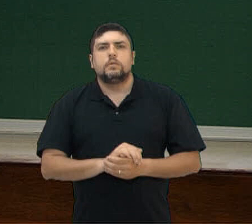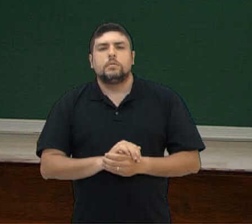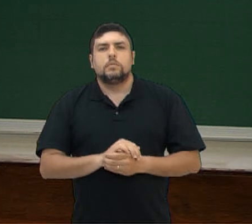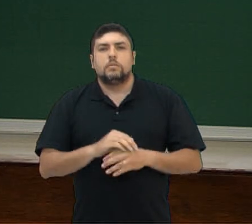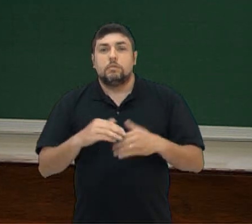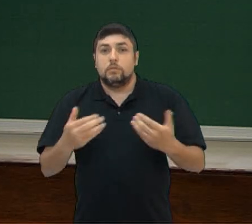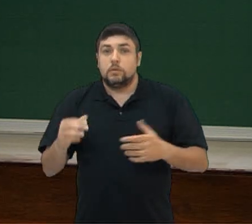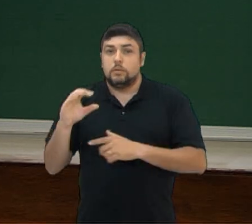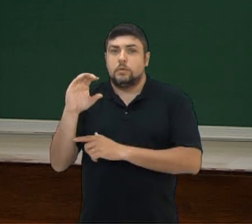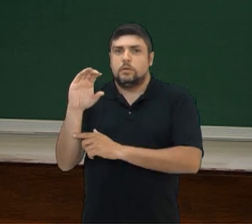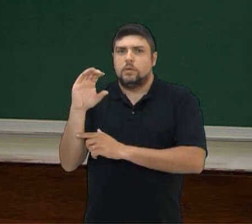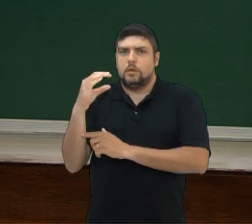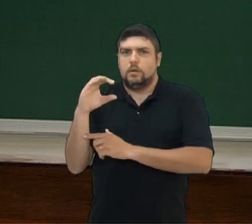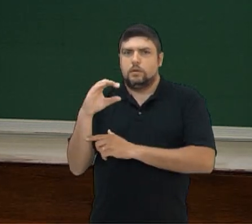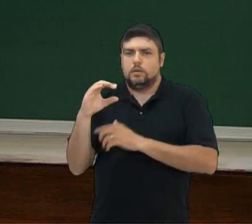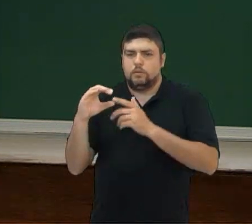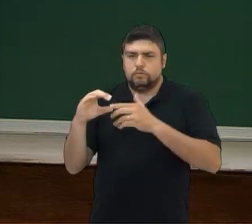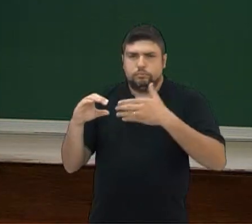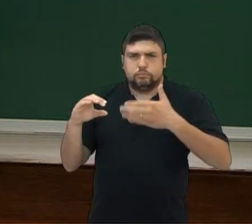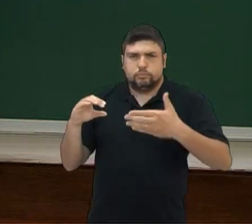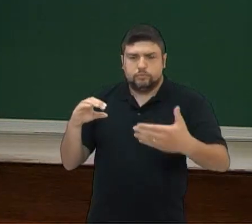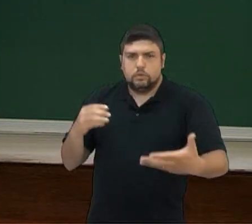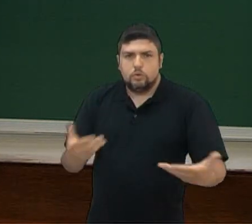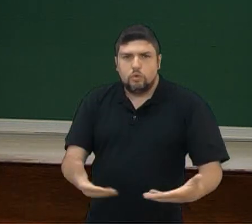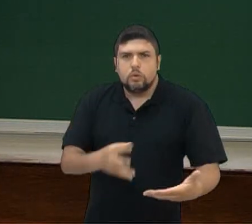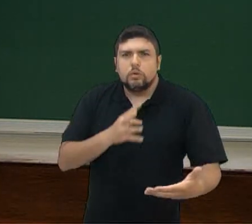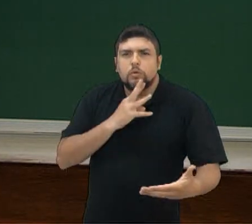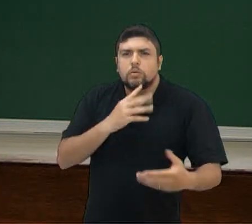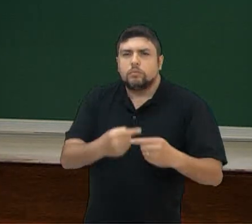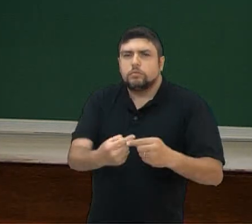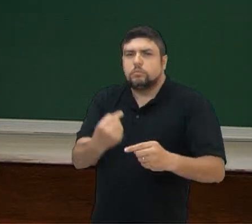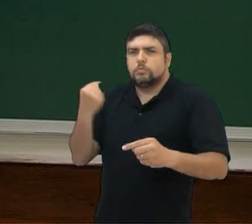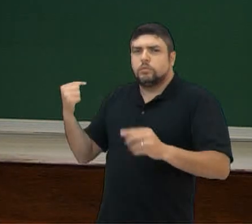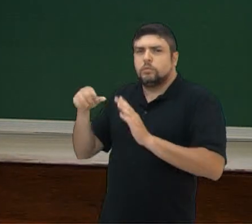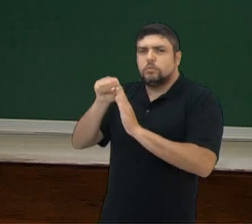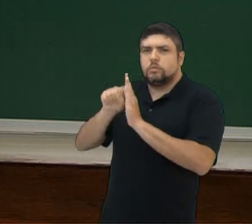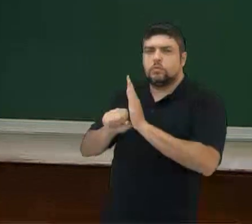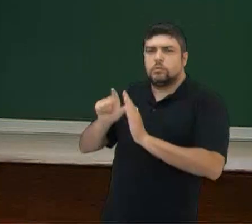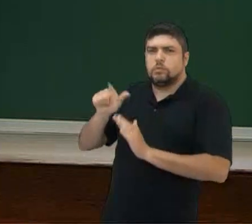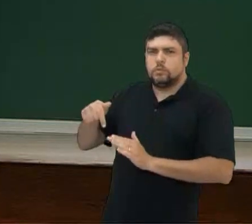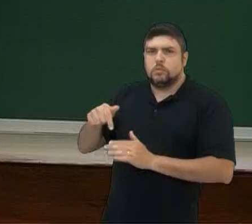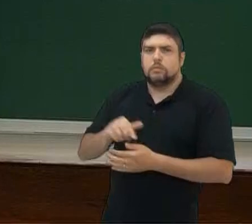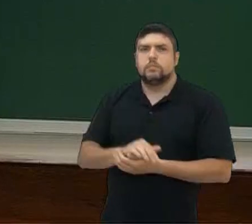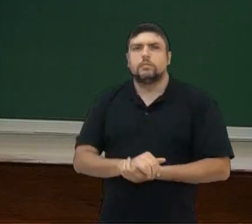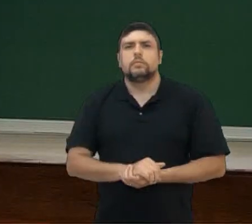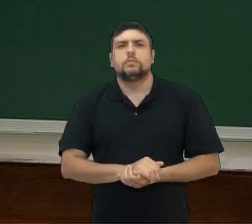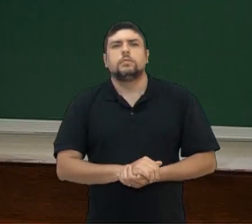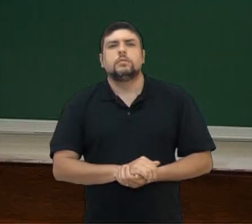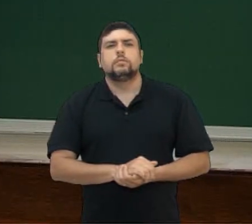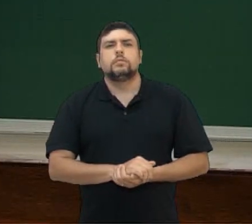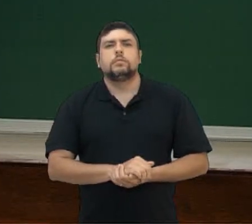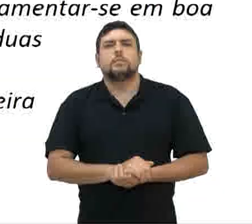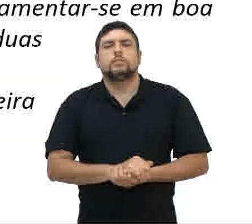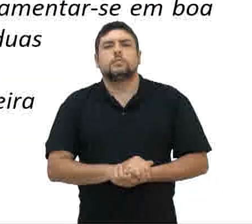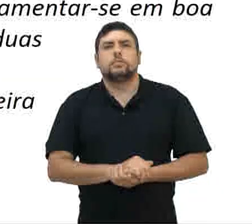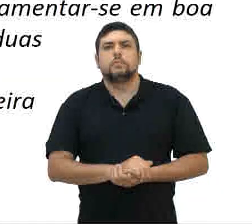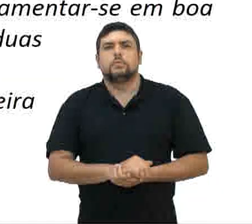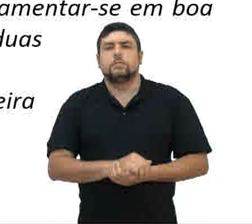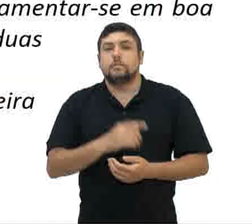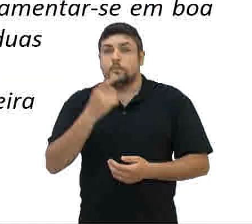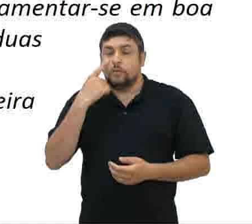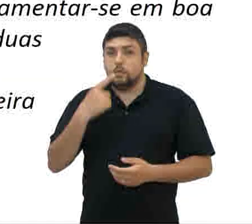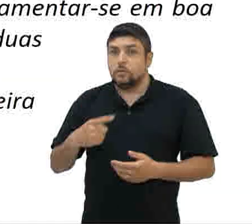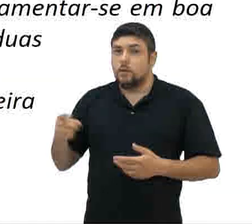como conhecemos surgiu neste momento. E já vamos de questão aqui, questão do